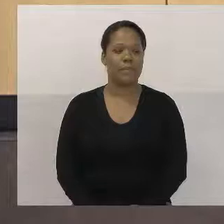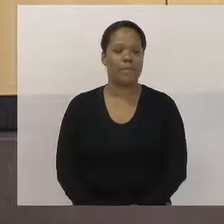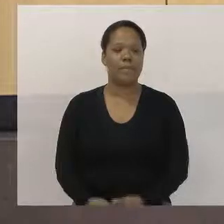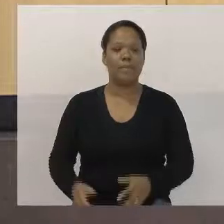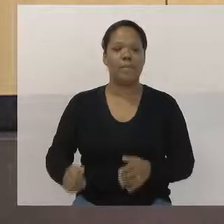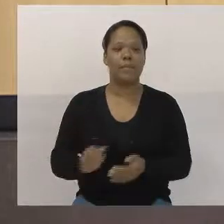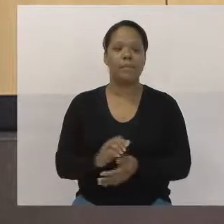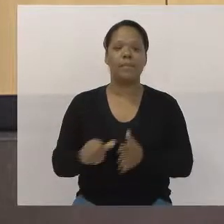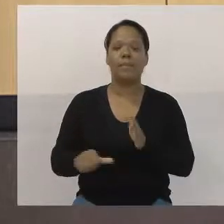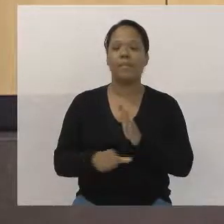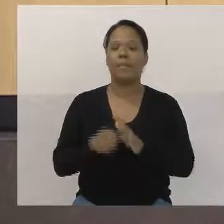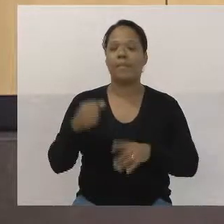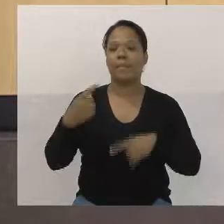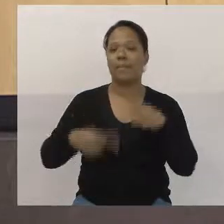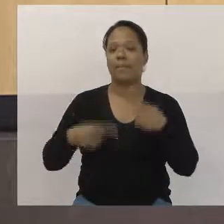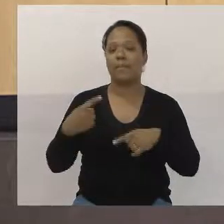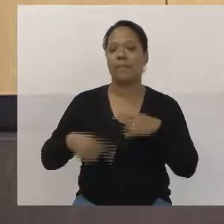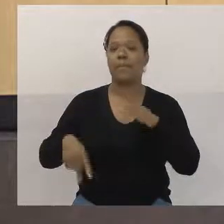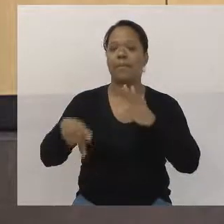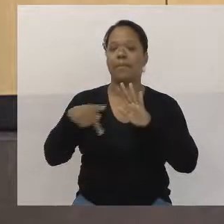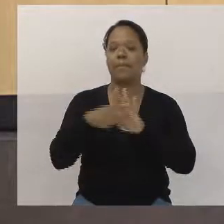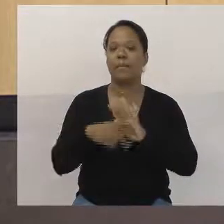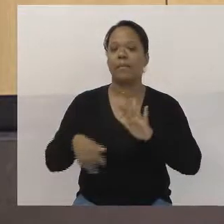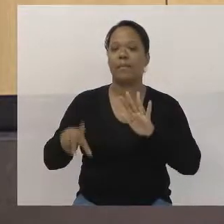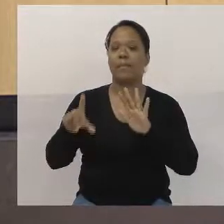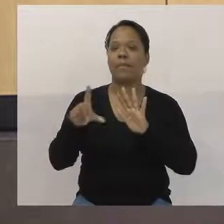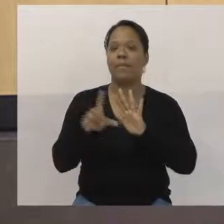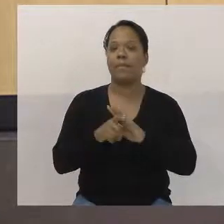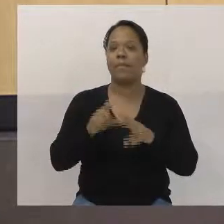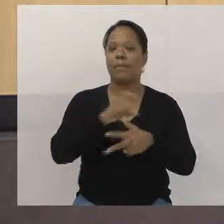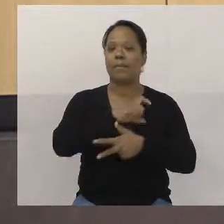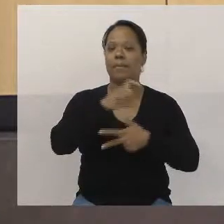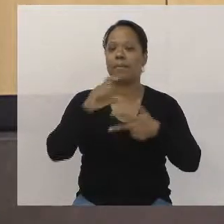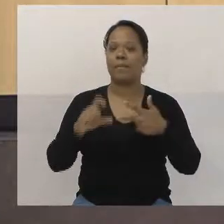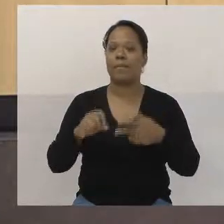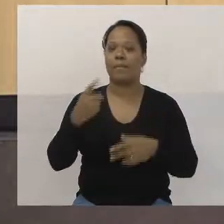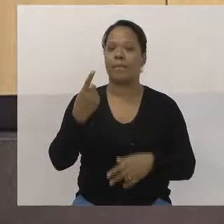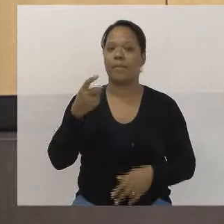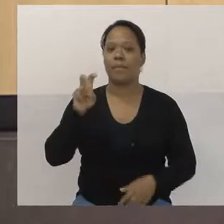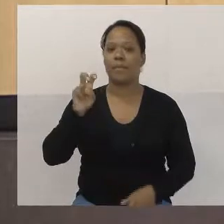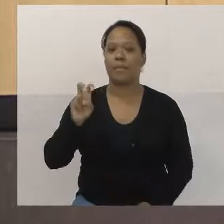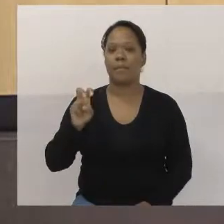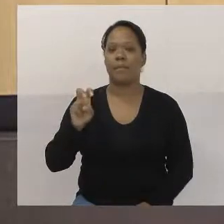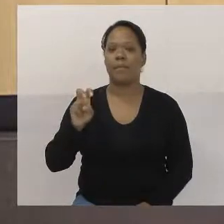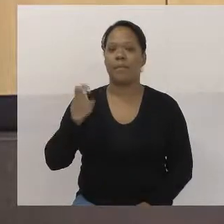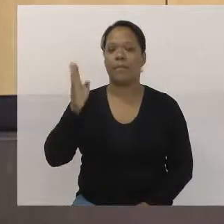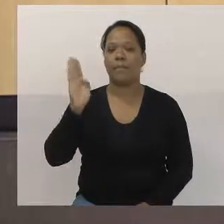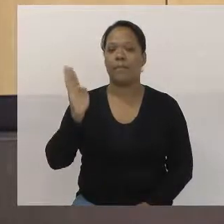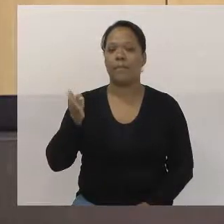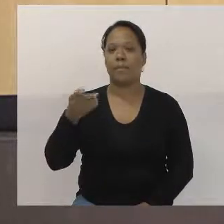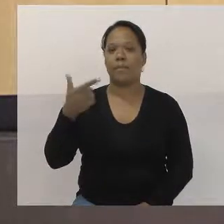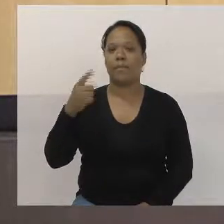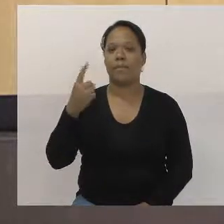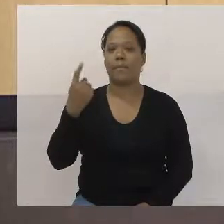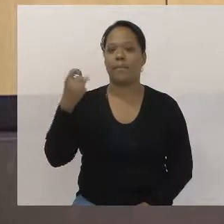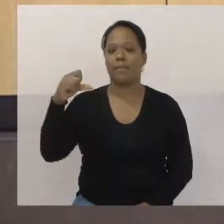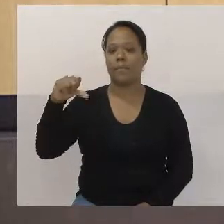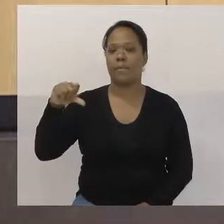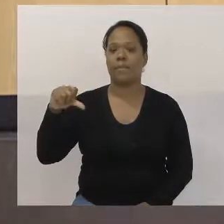1ª discussão do projeto de lei do executivo número 15 badé